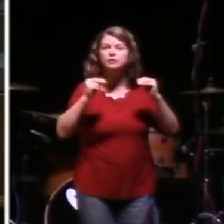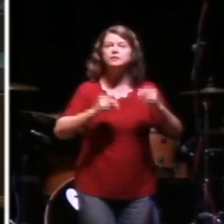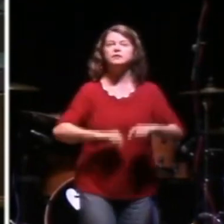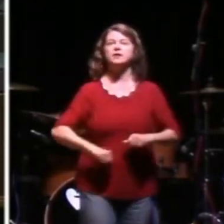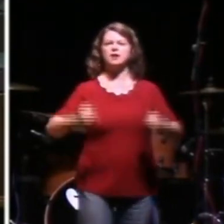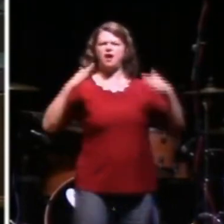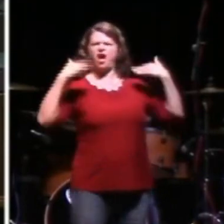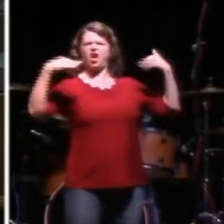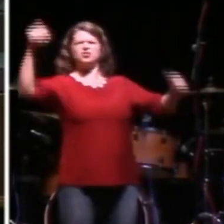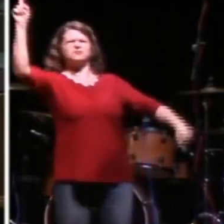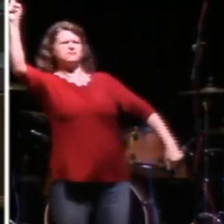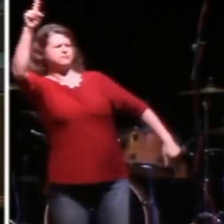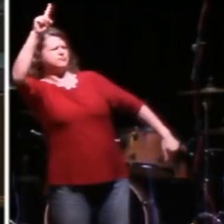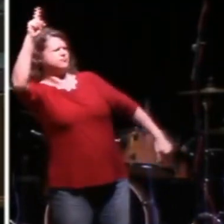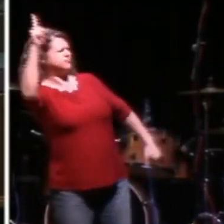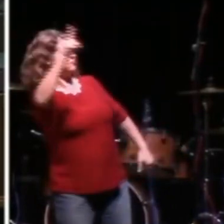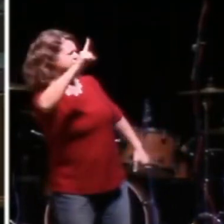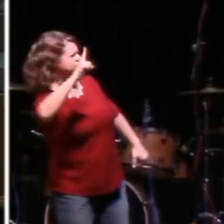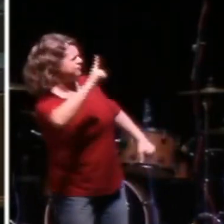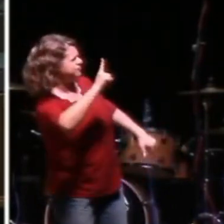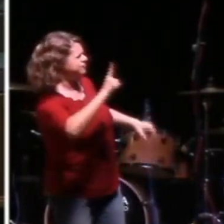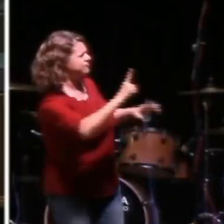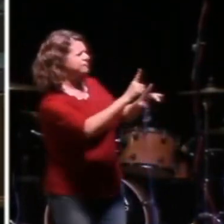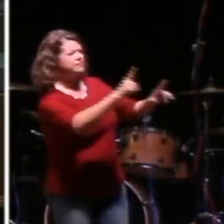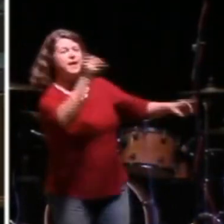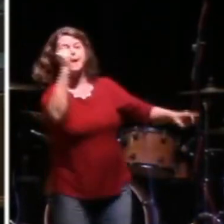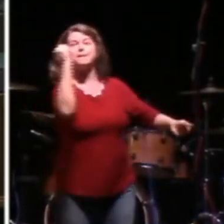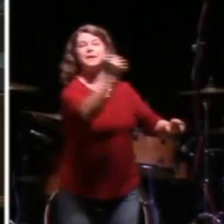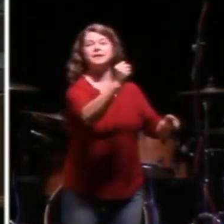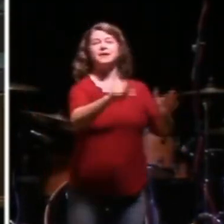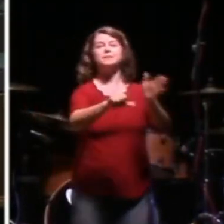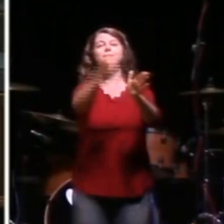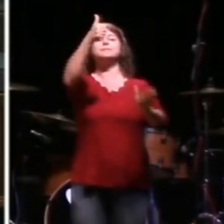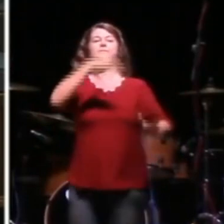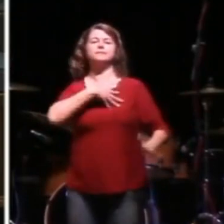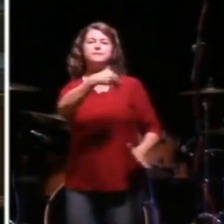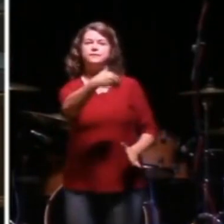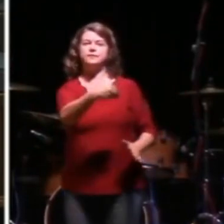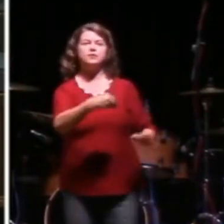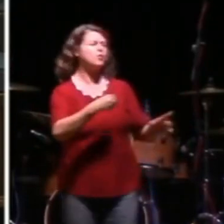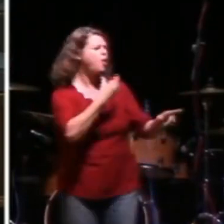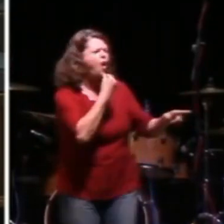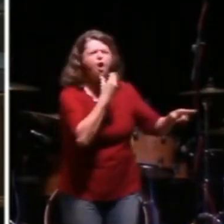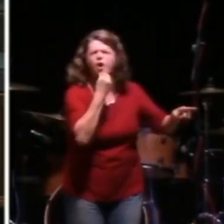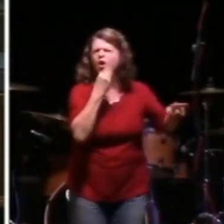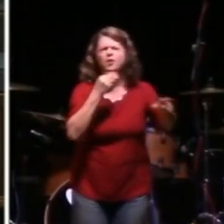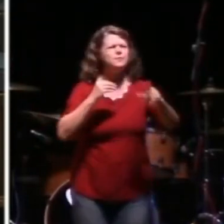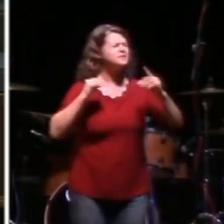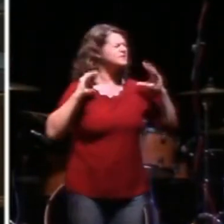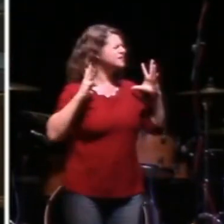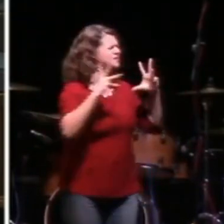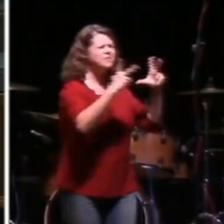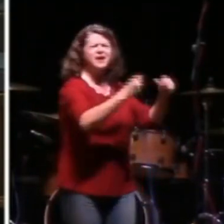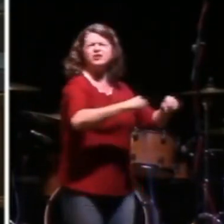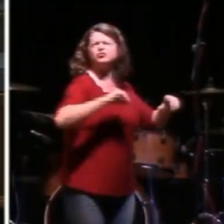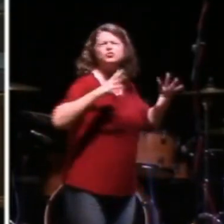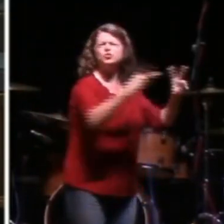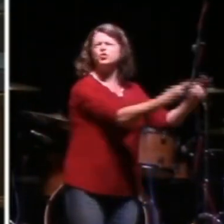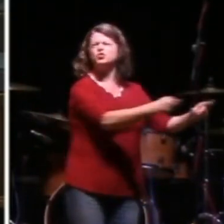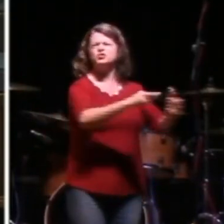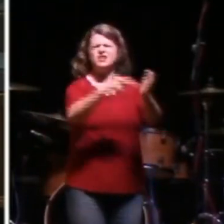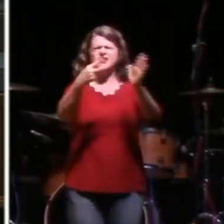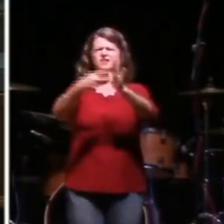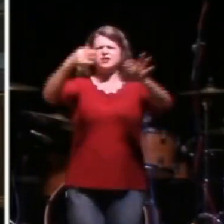pelo egito e matarei todos os primogênitos tanto de homens como de animais e executar em